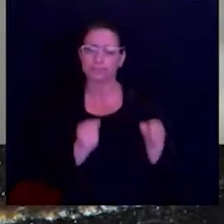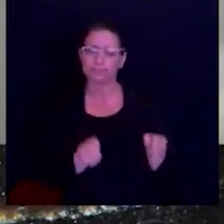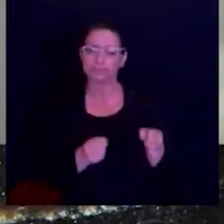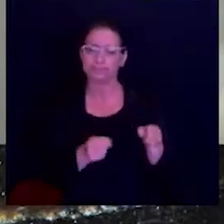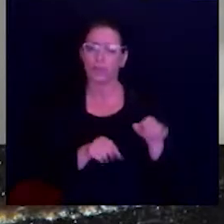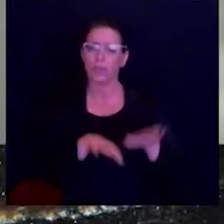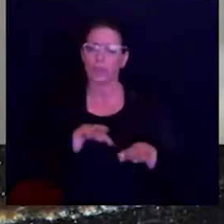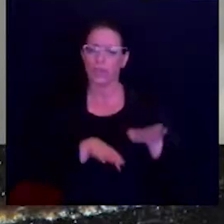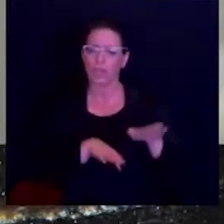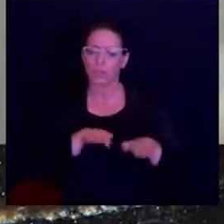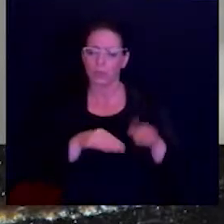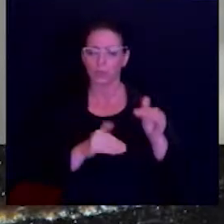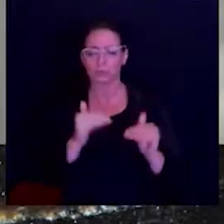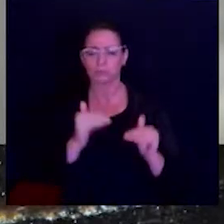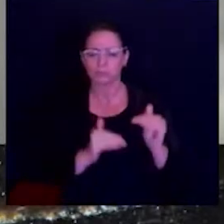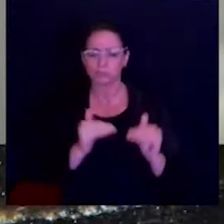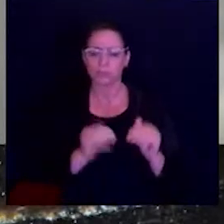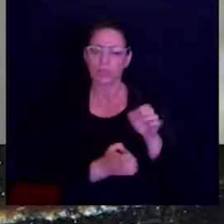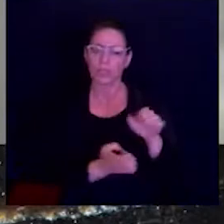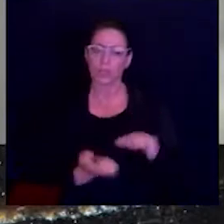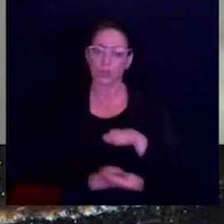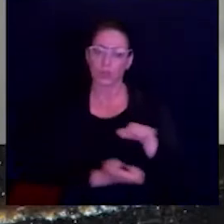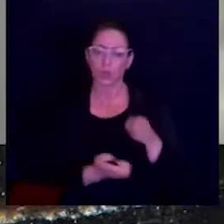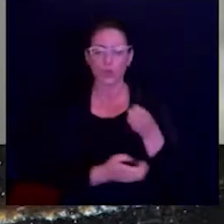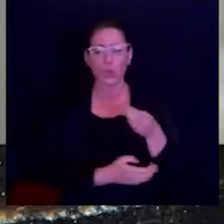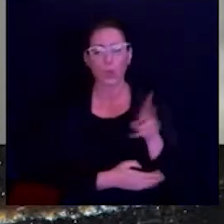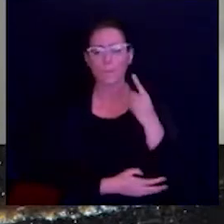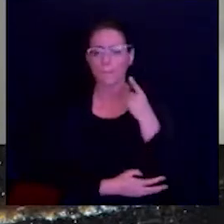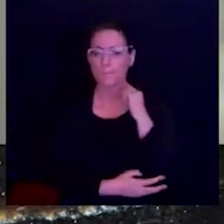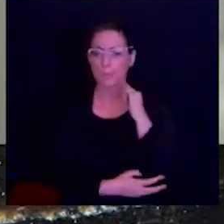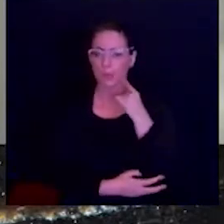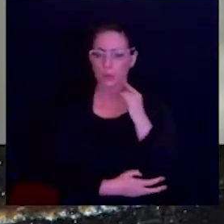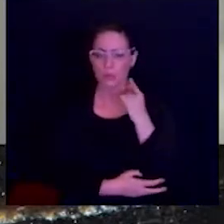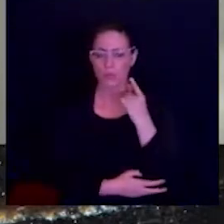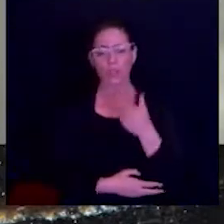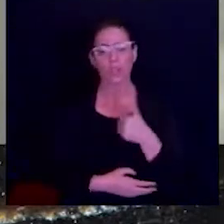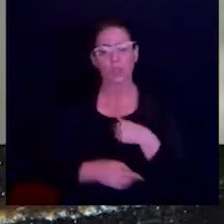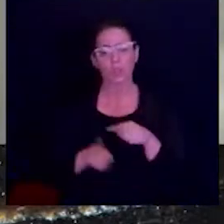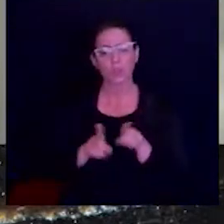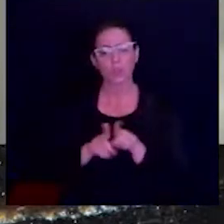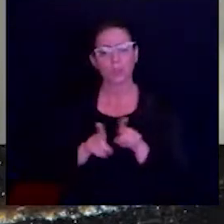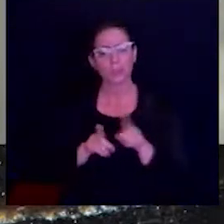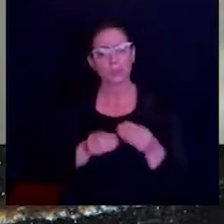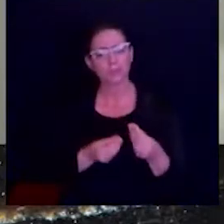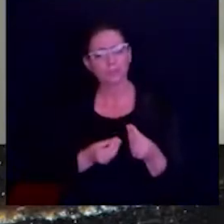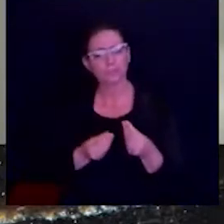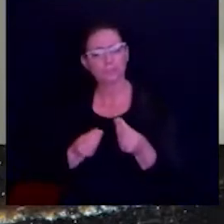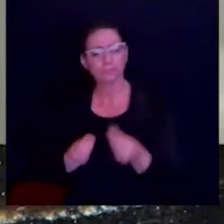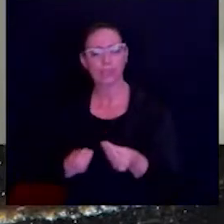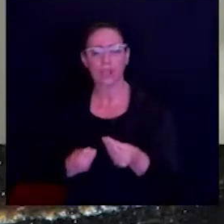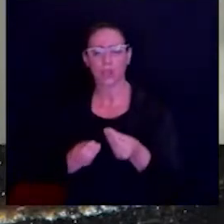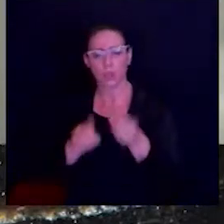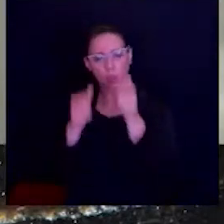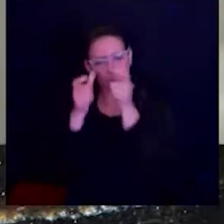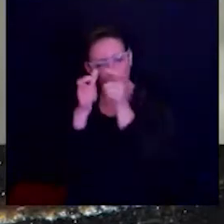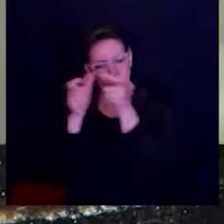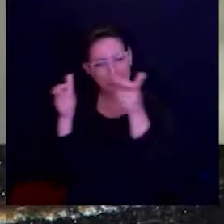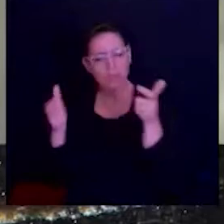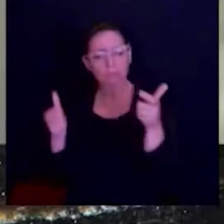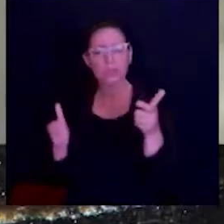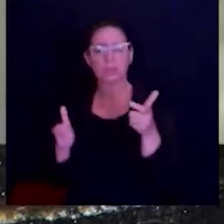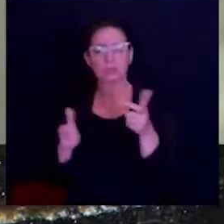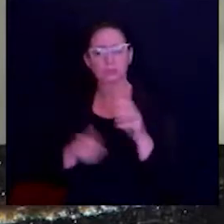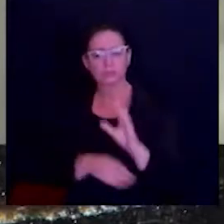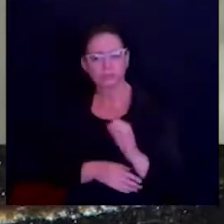equilíbrio ecológico ou poluam. Além de colocar todo o meu conhecimento científico a serviço do conforto